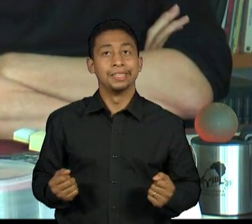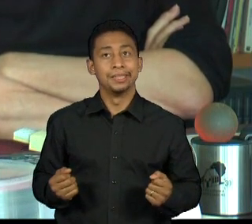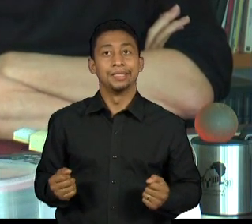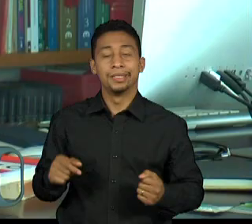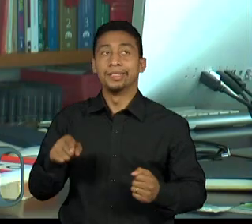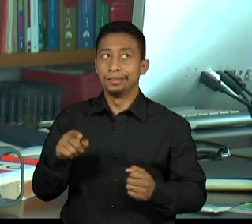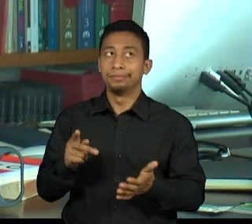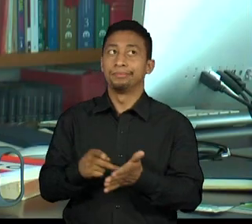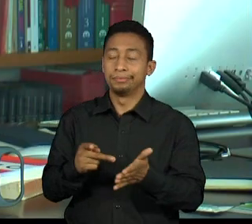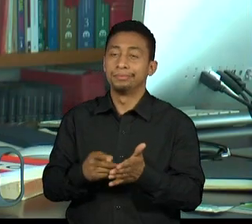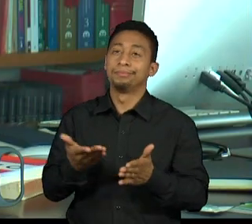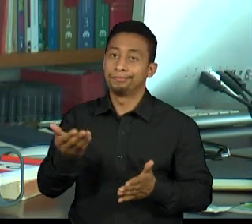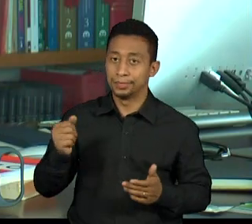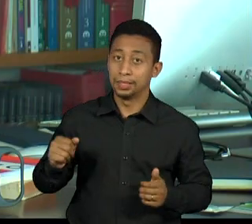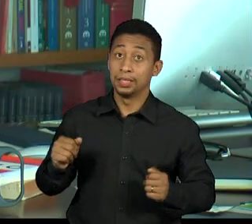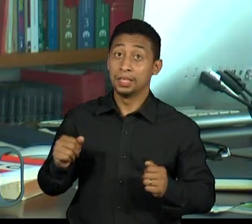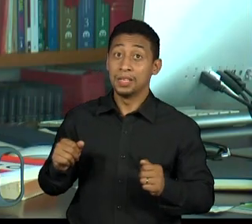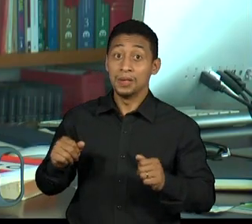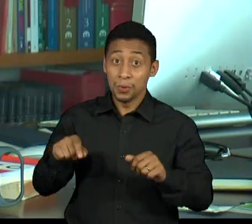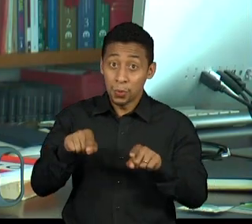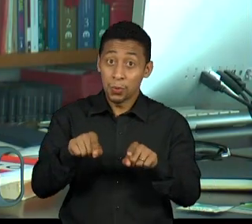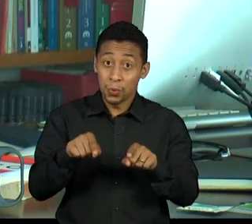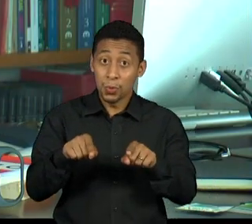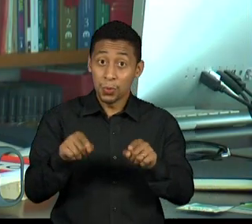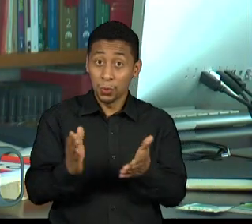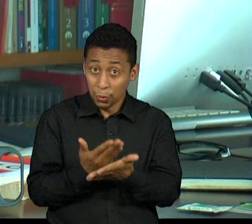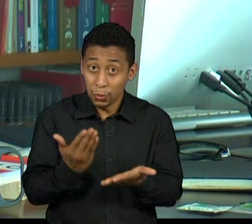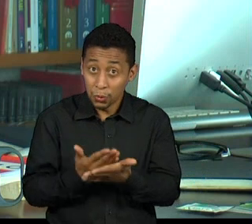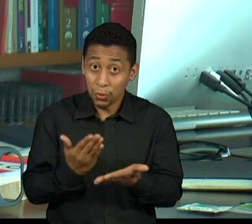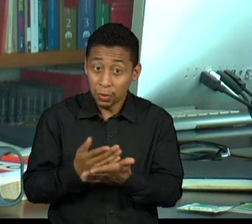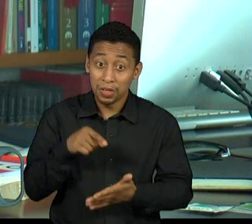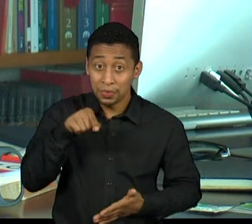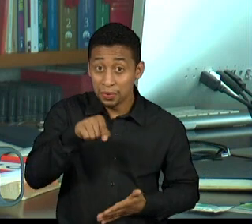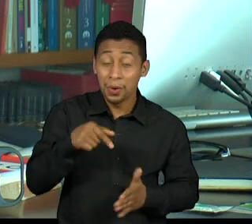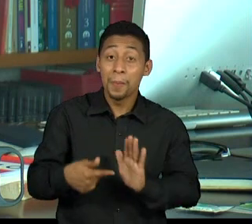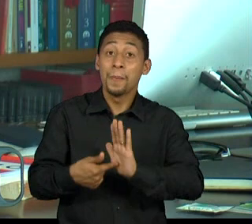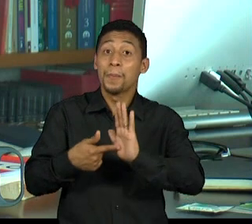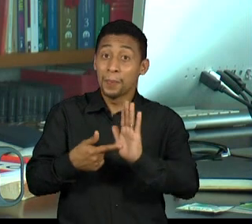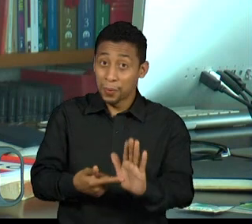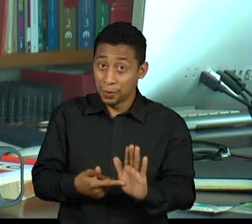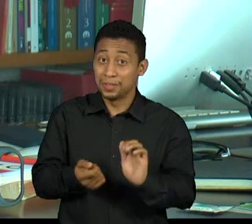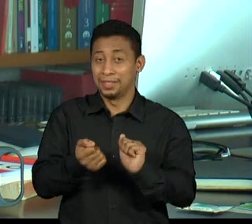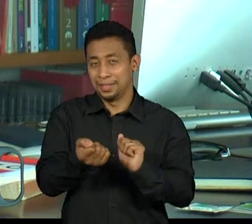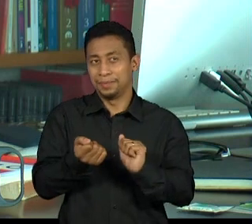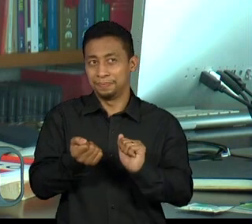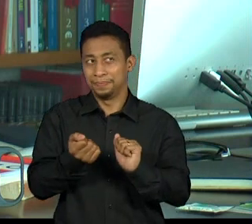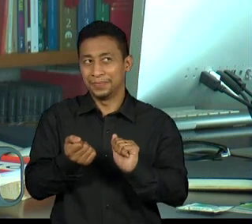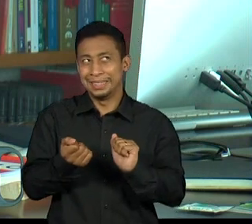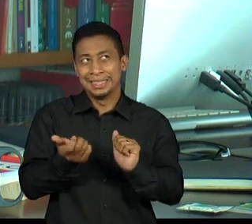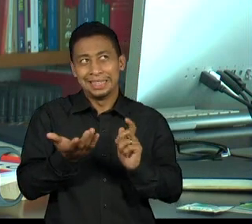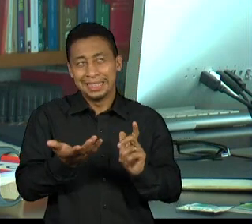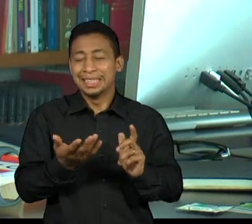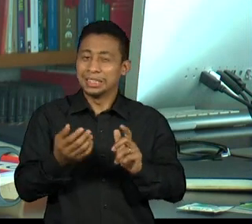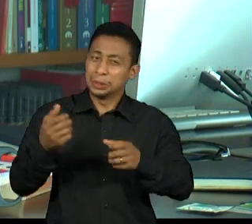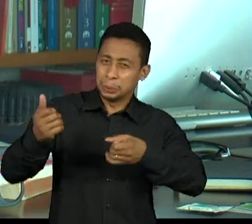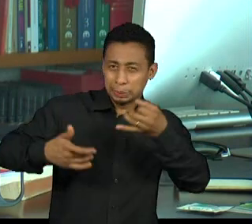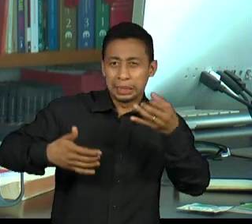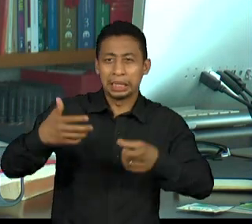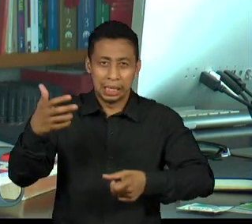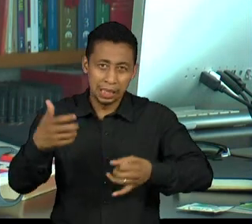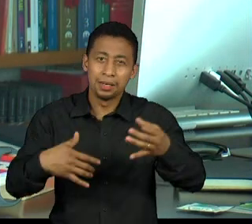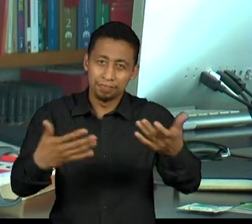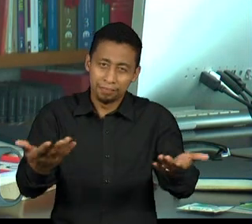nenhuma. Inclusive, o livro era uma das questões que eu queria falar, assim. É uma das coisas que a gente fala, a questão